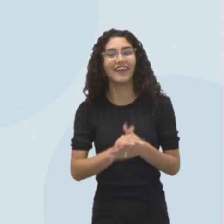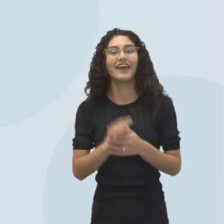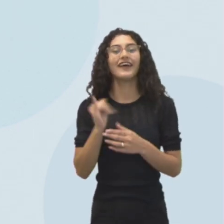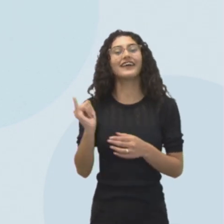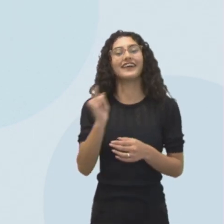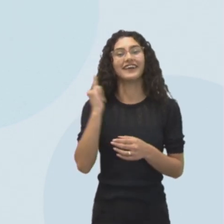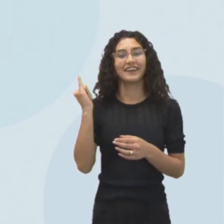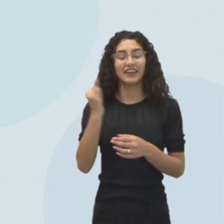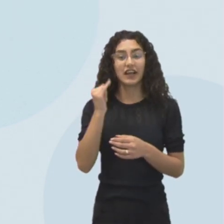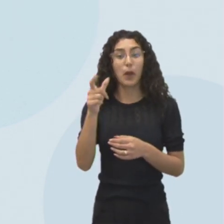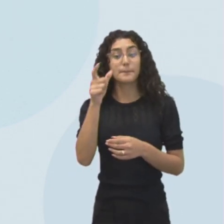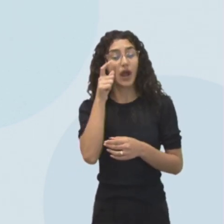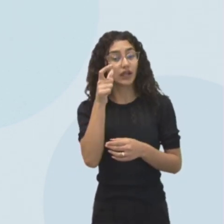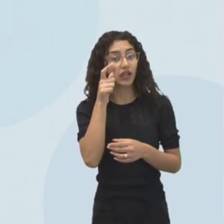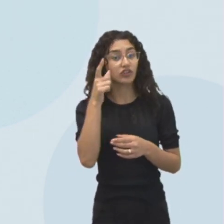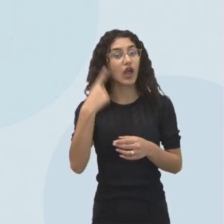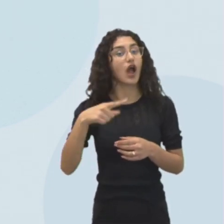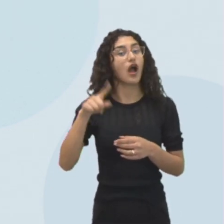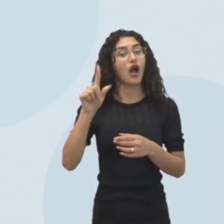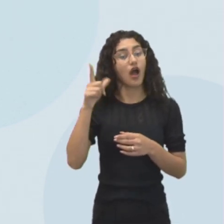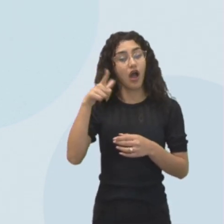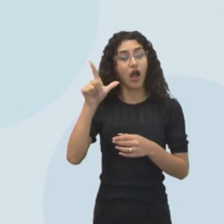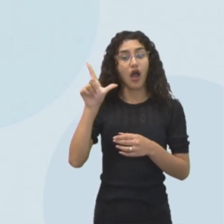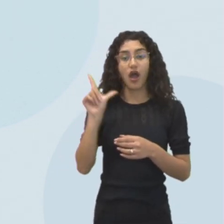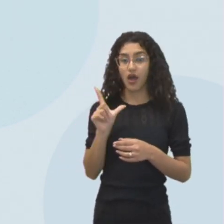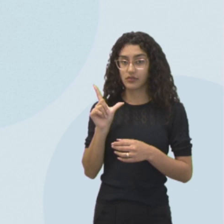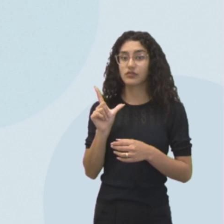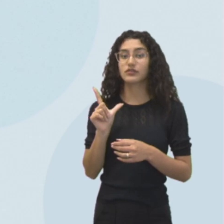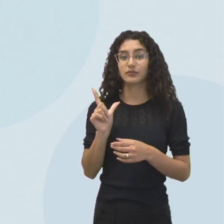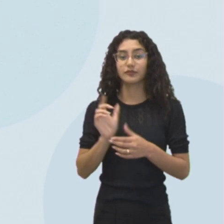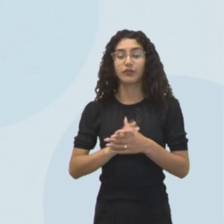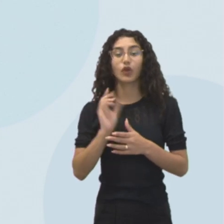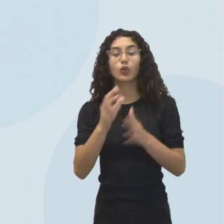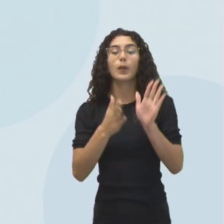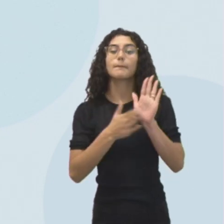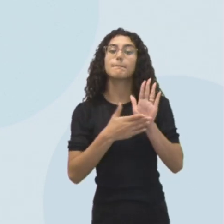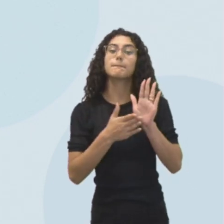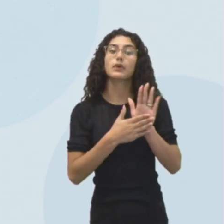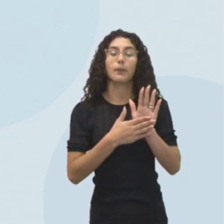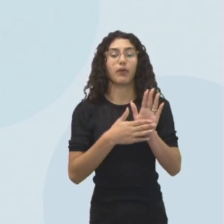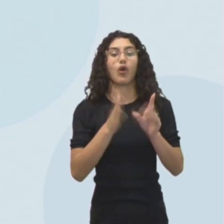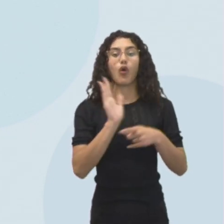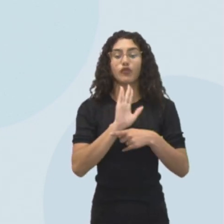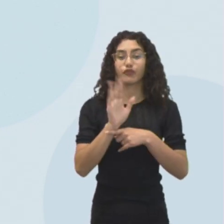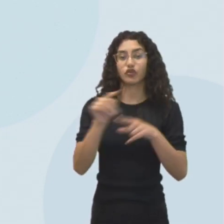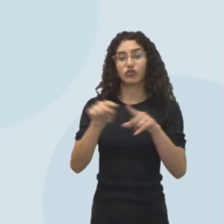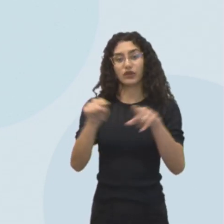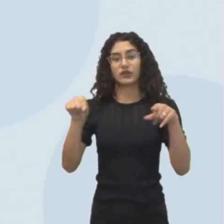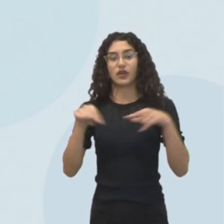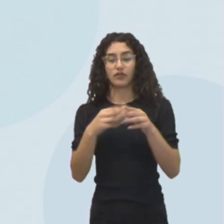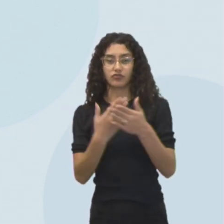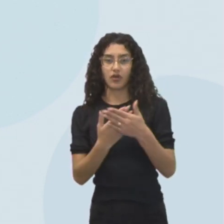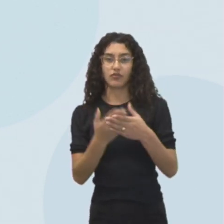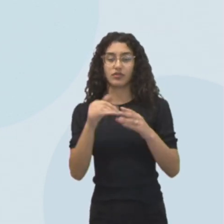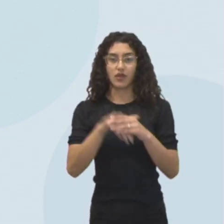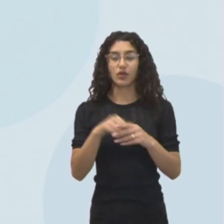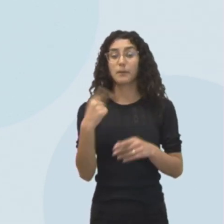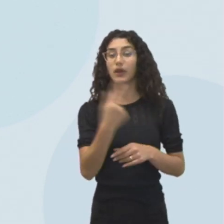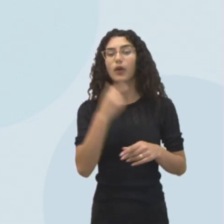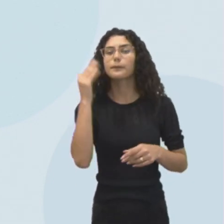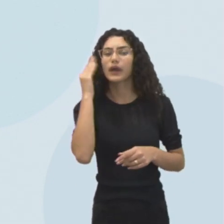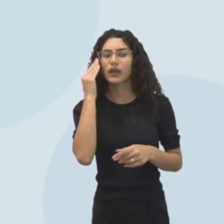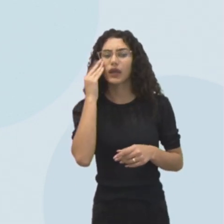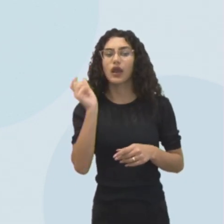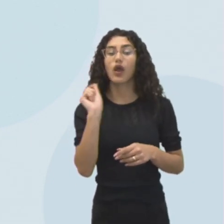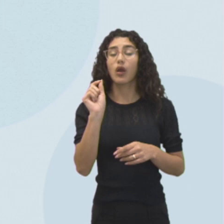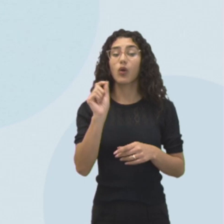importante assistir antes do que propor o visionamento na sala de aula, para a gente entender qual